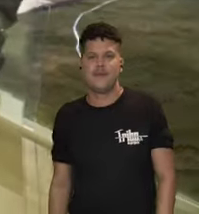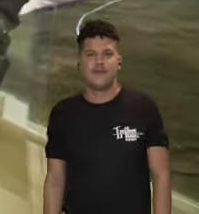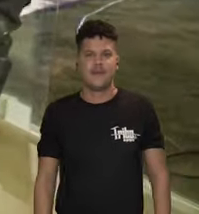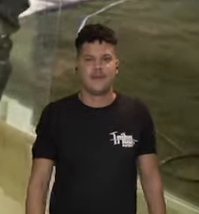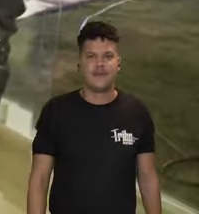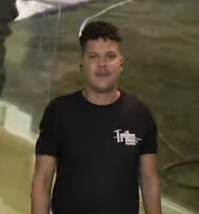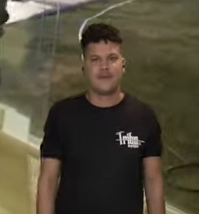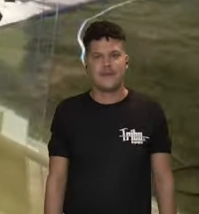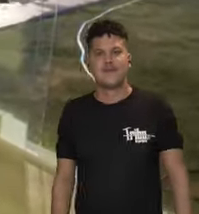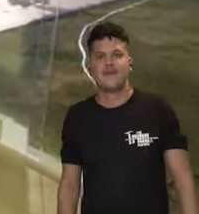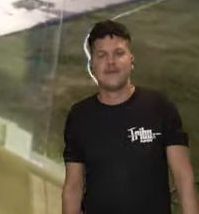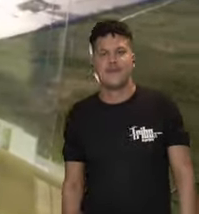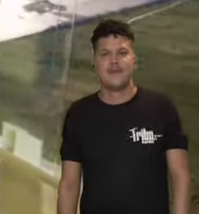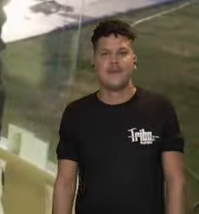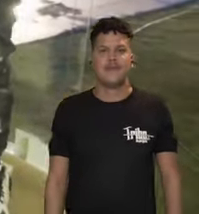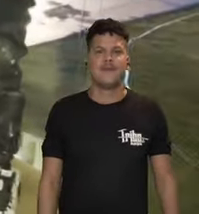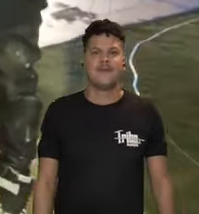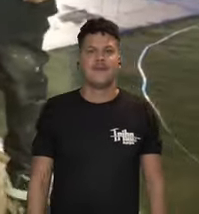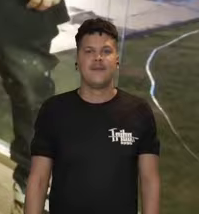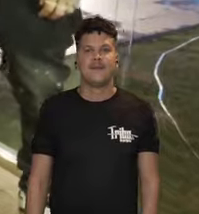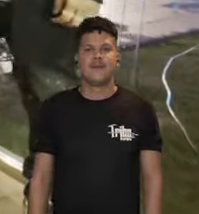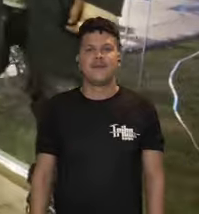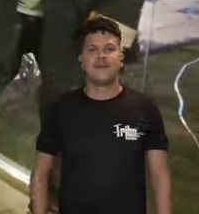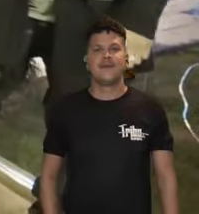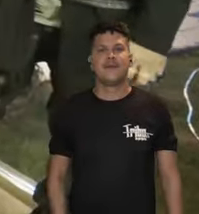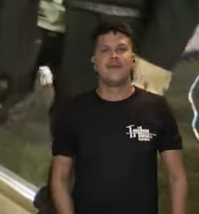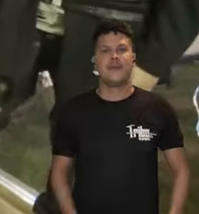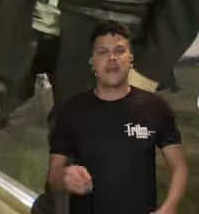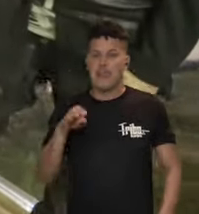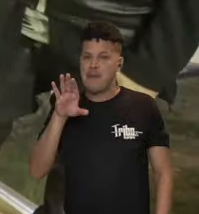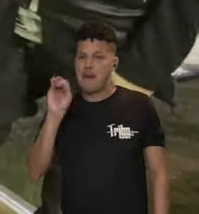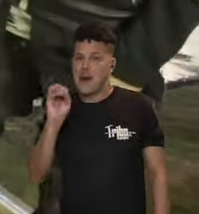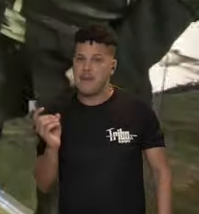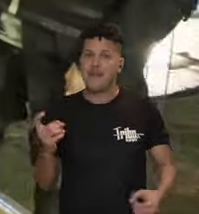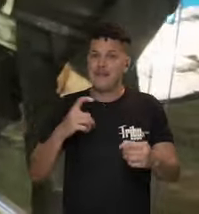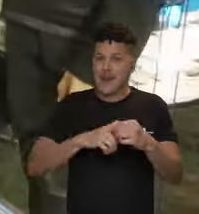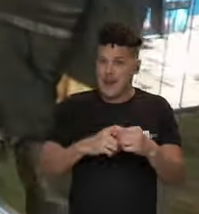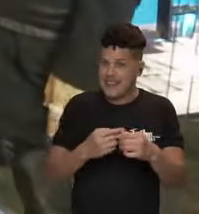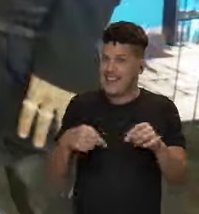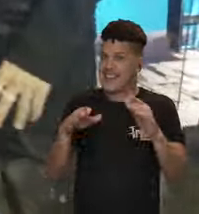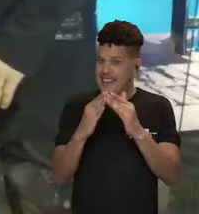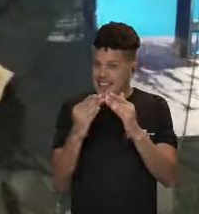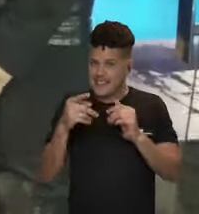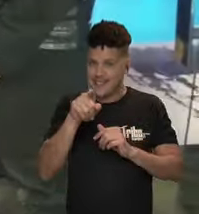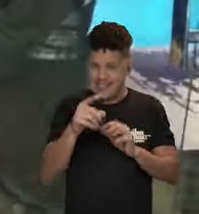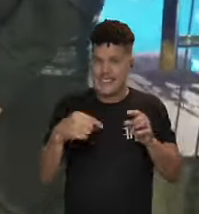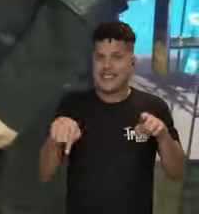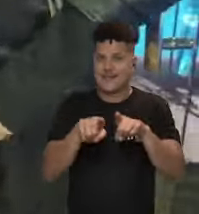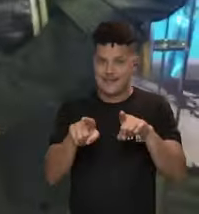É desse jeito, meu irmão. Bora. Bob voltou aí na casa de vocês também.